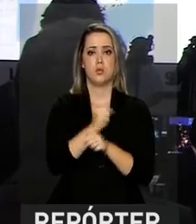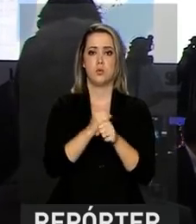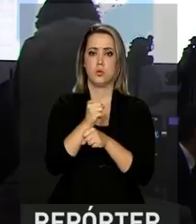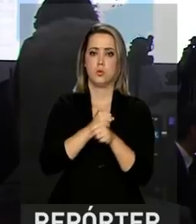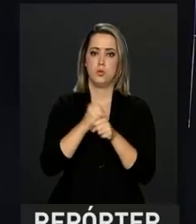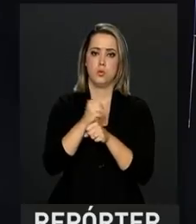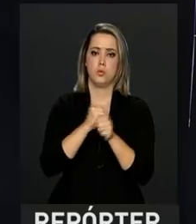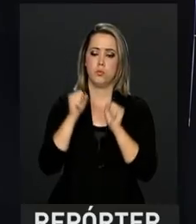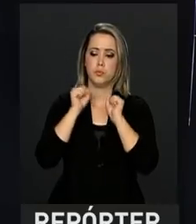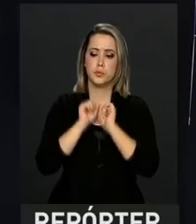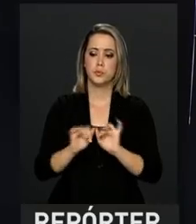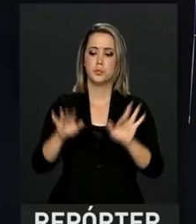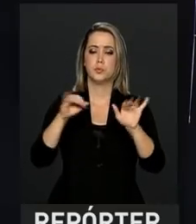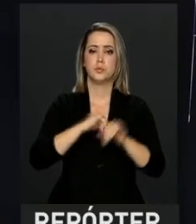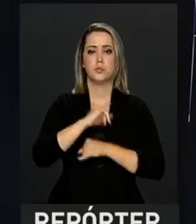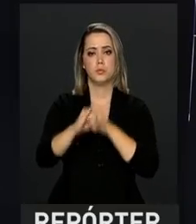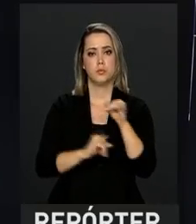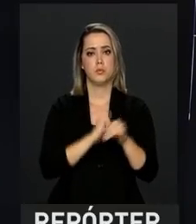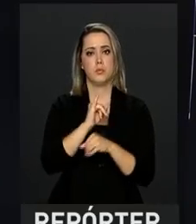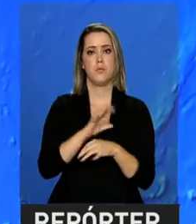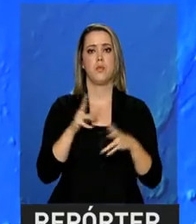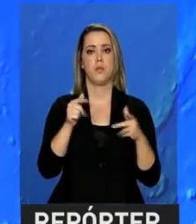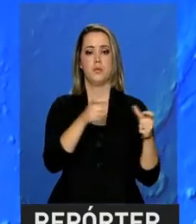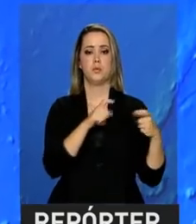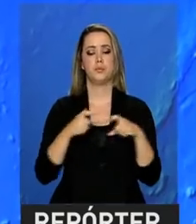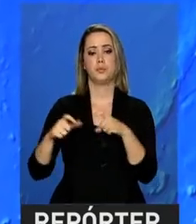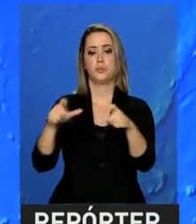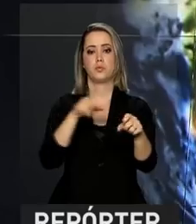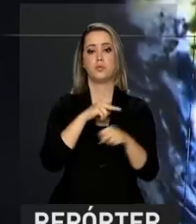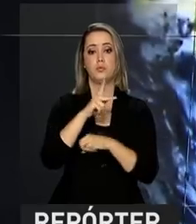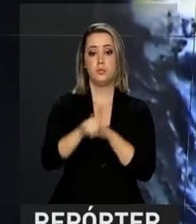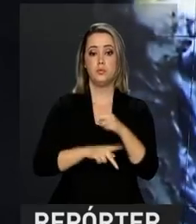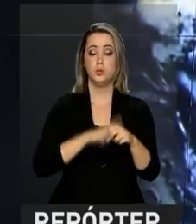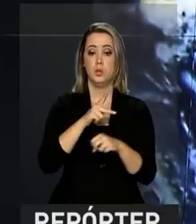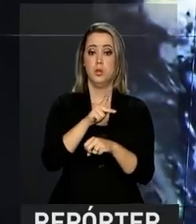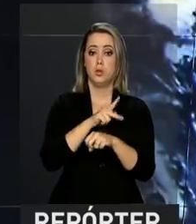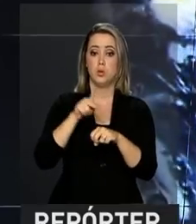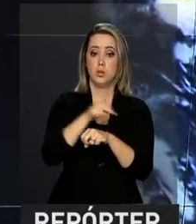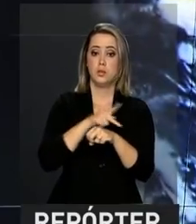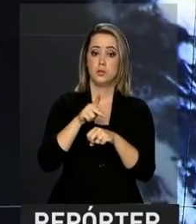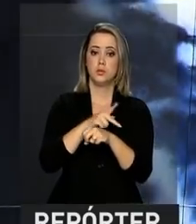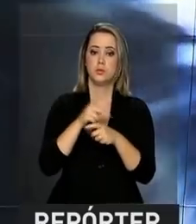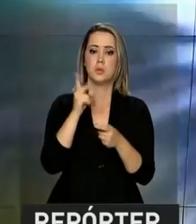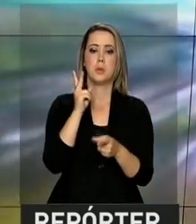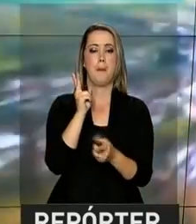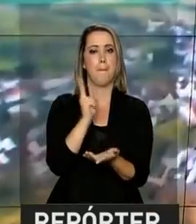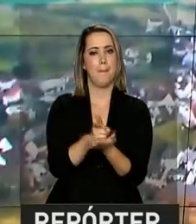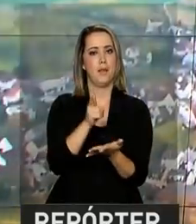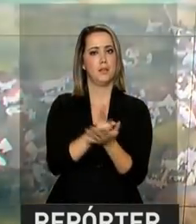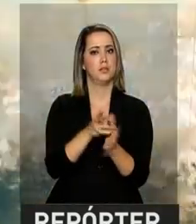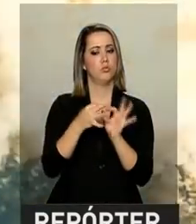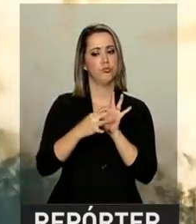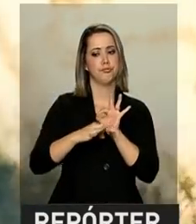a expansão de internet banda larga a todas as regiões do país, até mesmo nos pontos mais